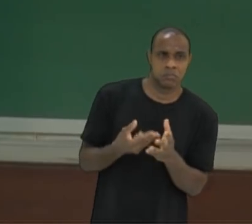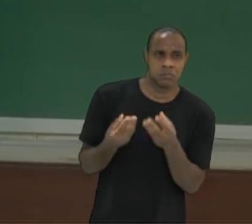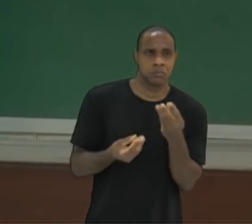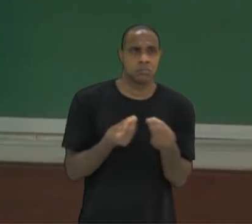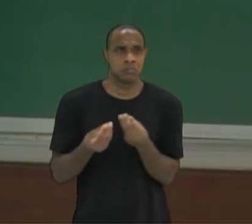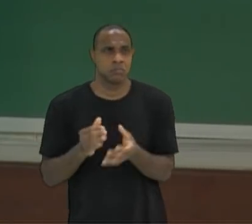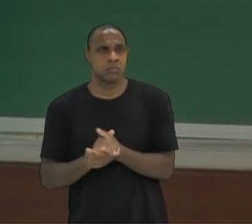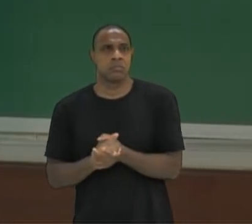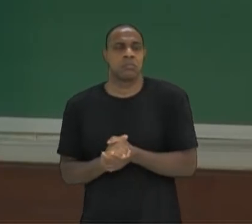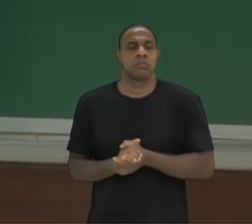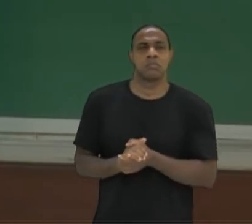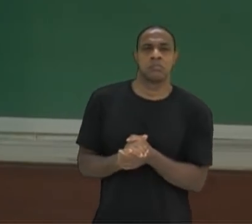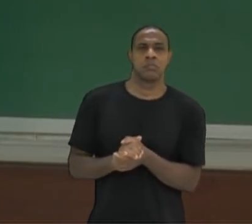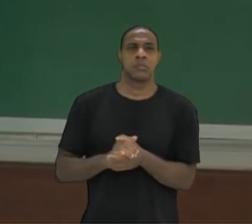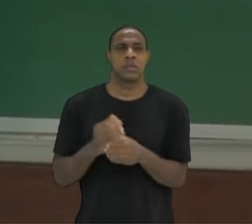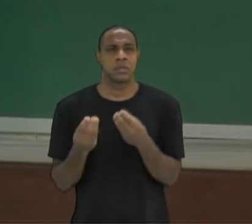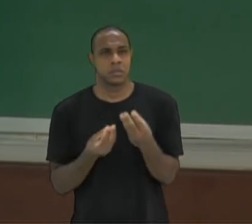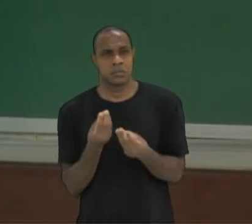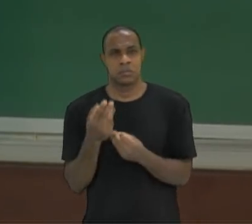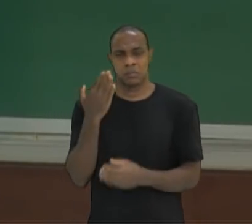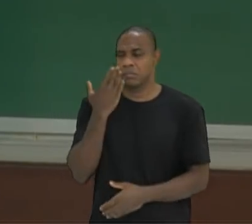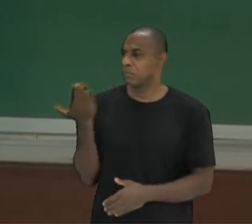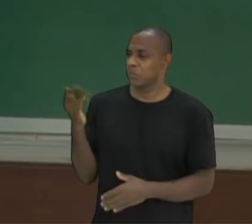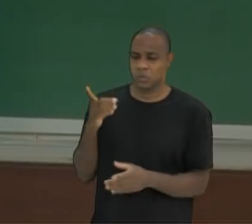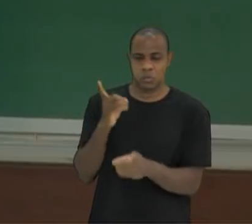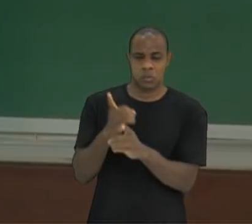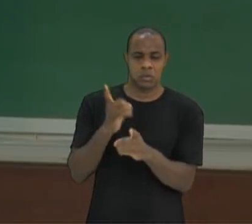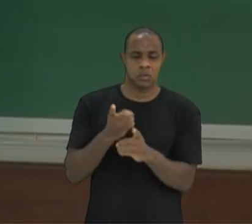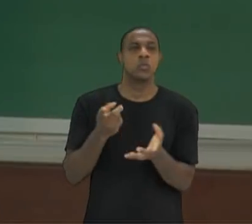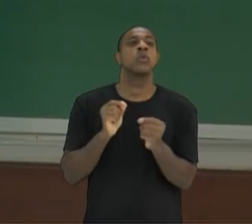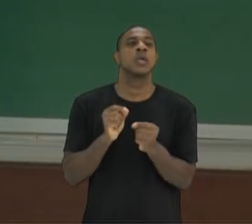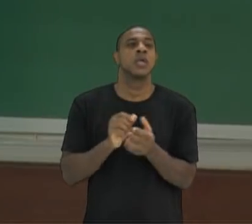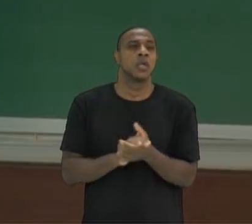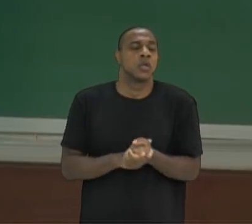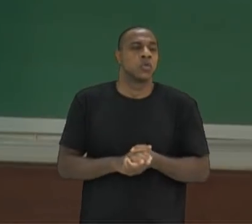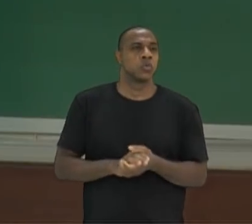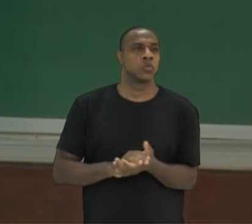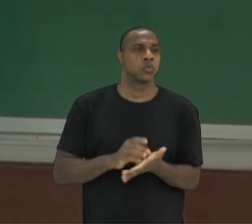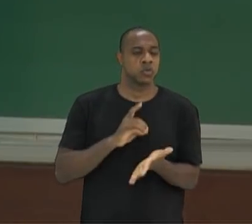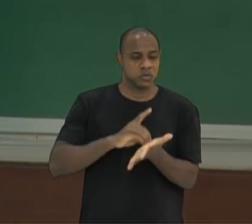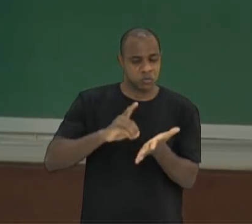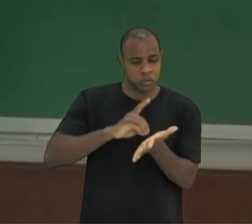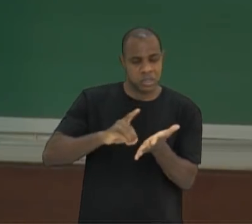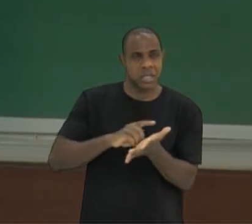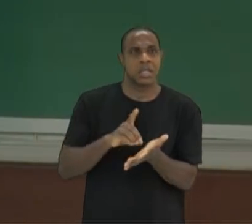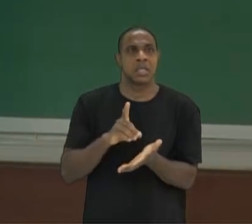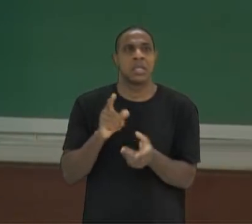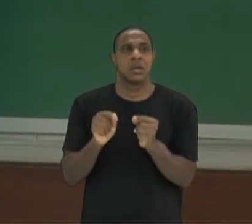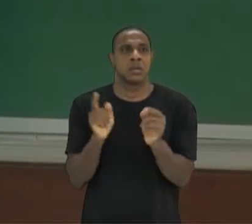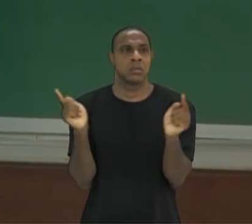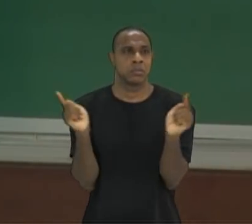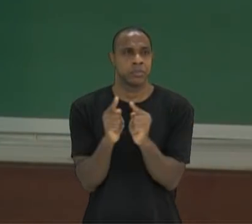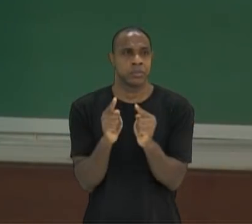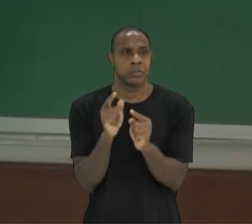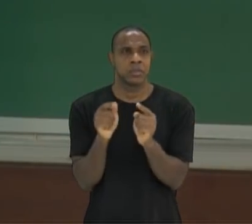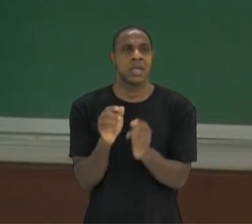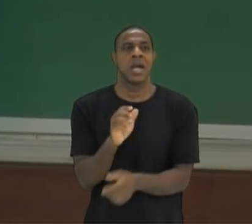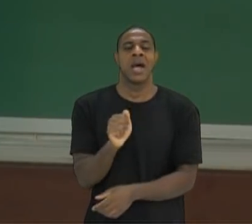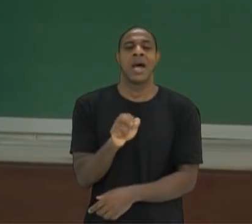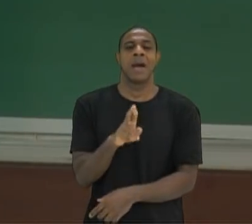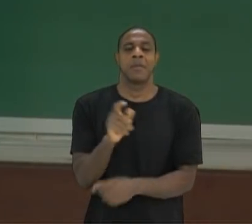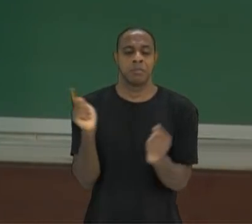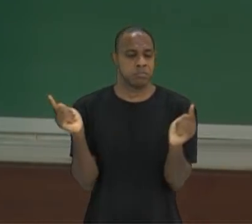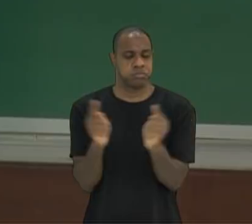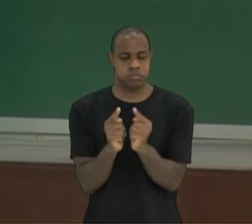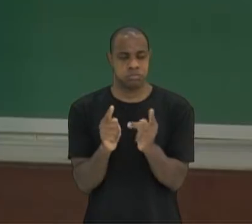nas definições que encontramos nos dicionários, a gente vai perceber que sintetizar é sinônimo de